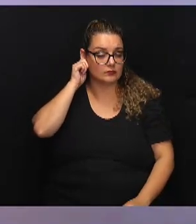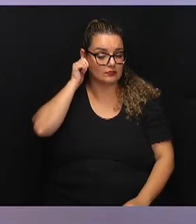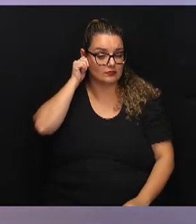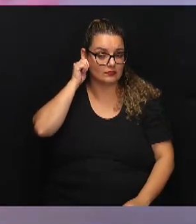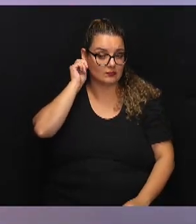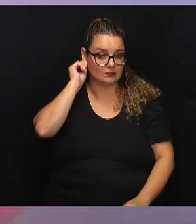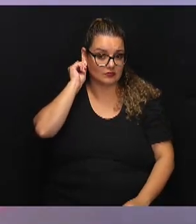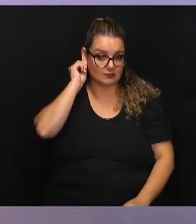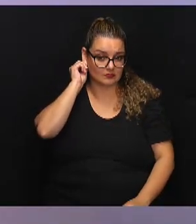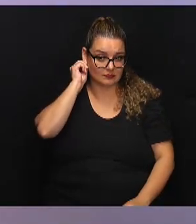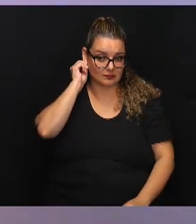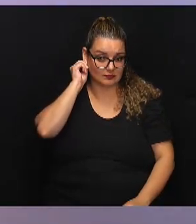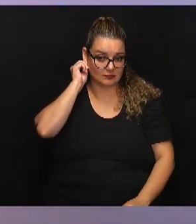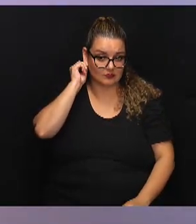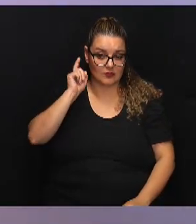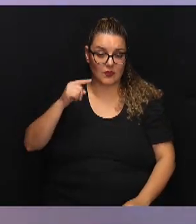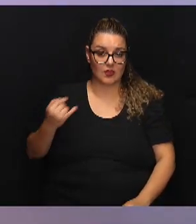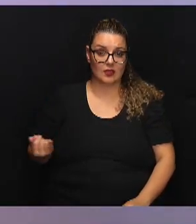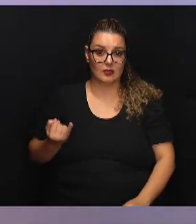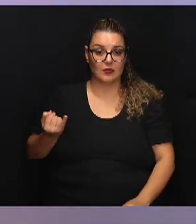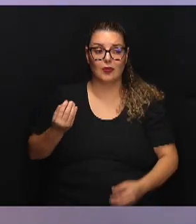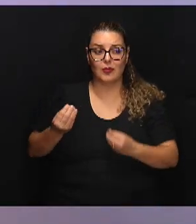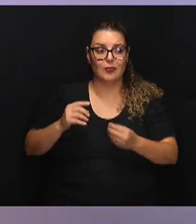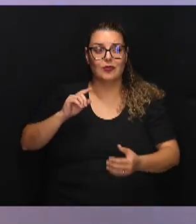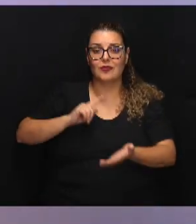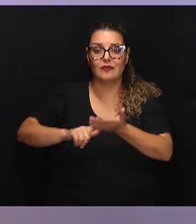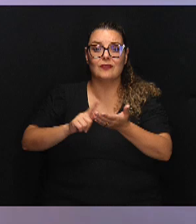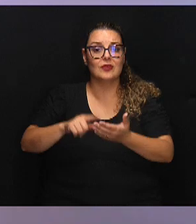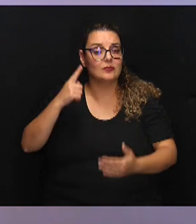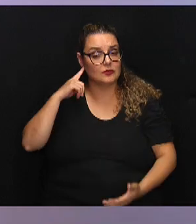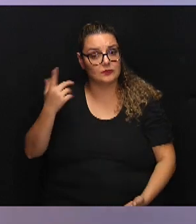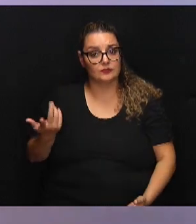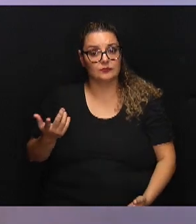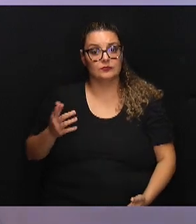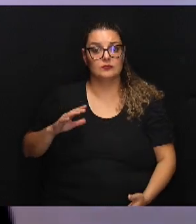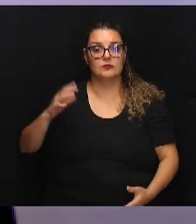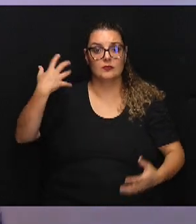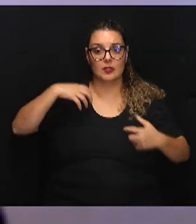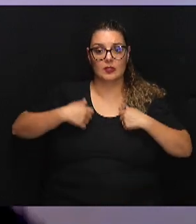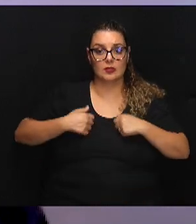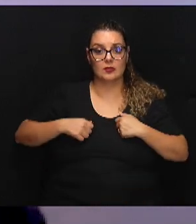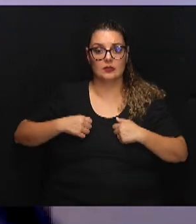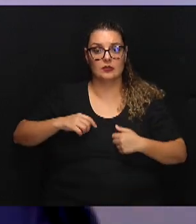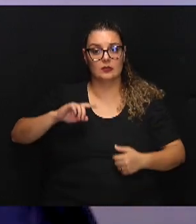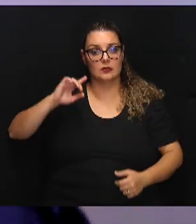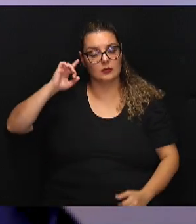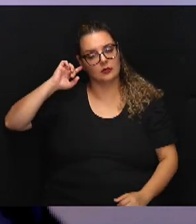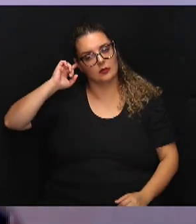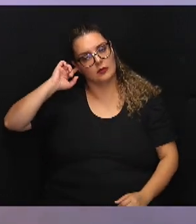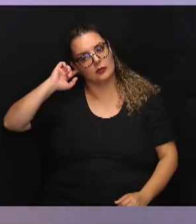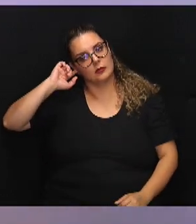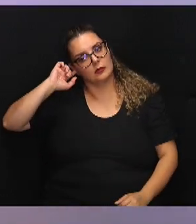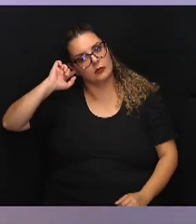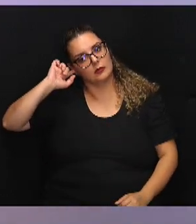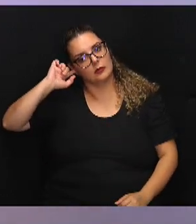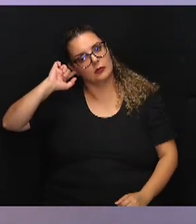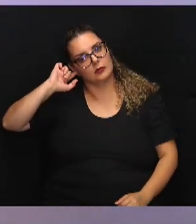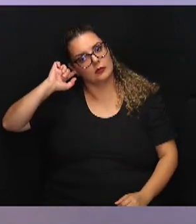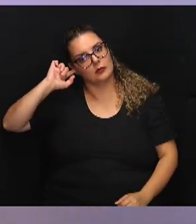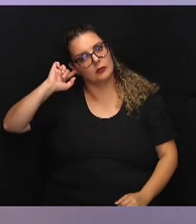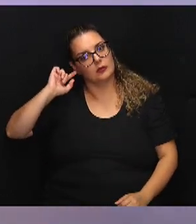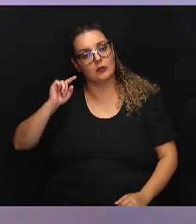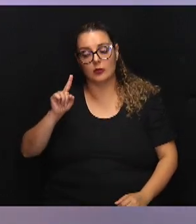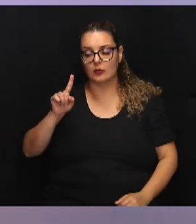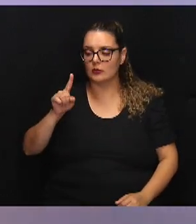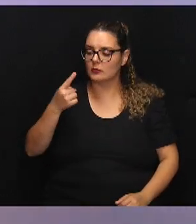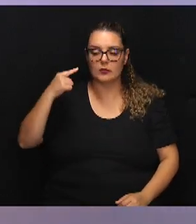importante mas como que eu vou limpar o meu ouvido, né? Então, quando eu sair do banho, com uma toalha, um pano, só onde o dedo